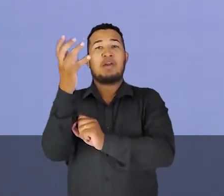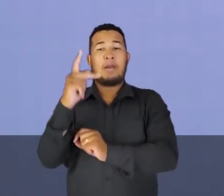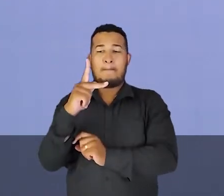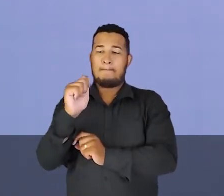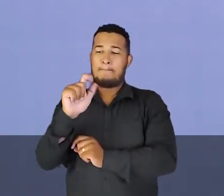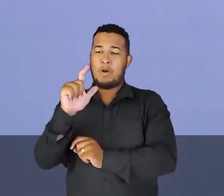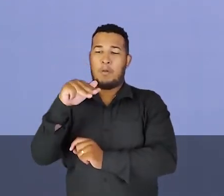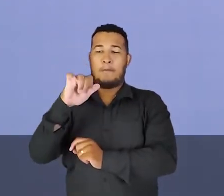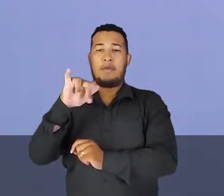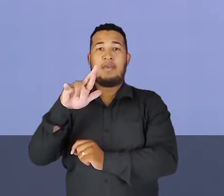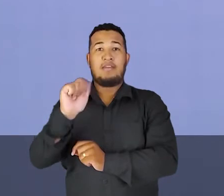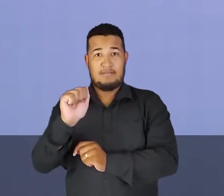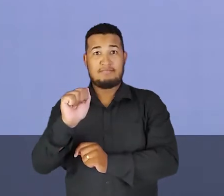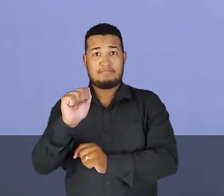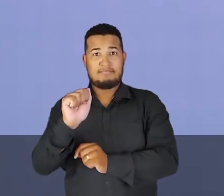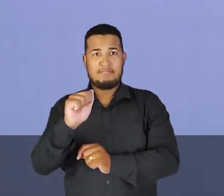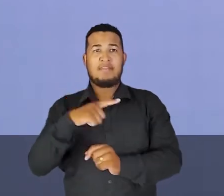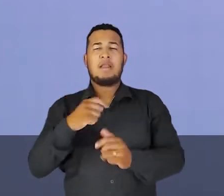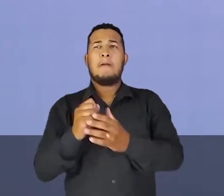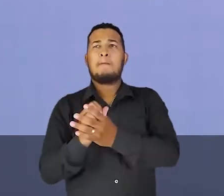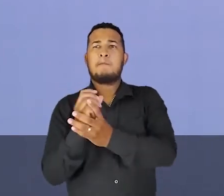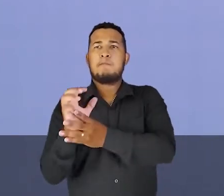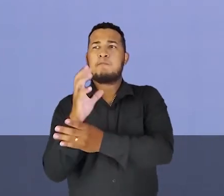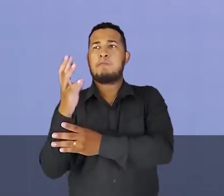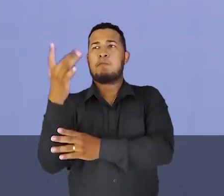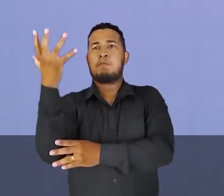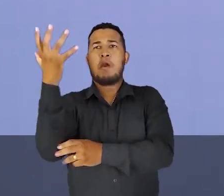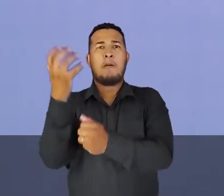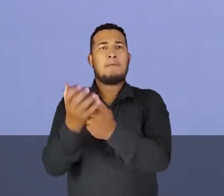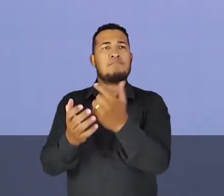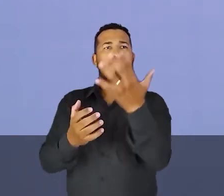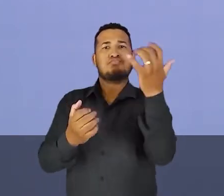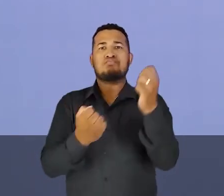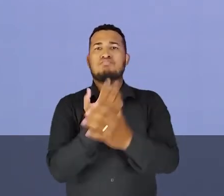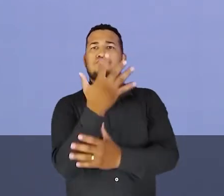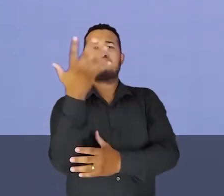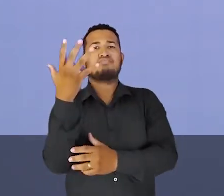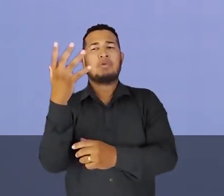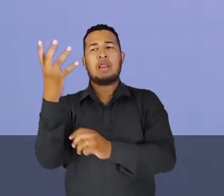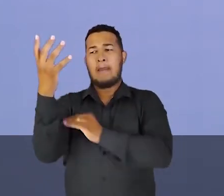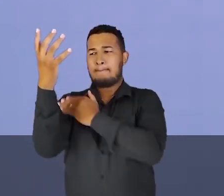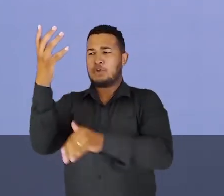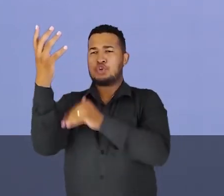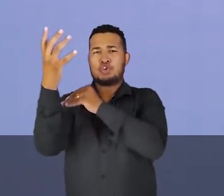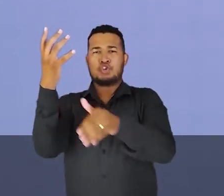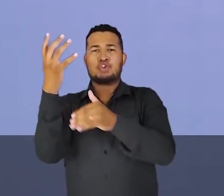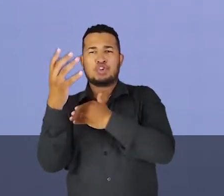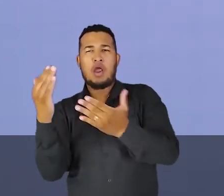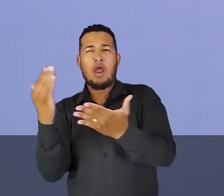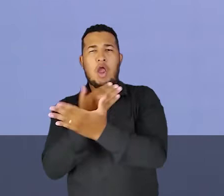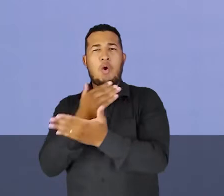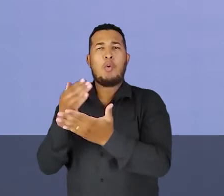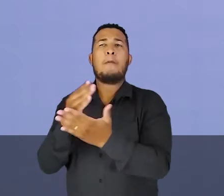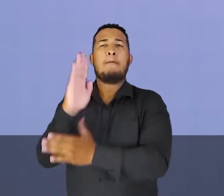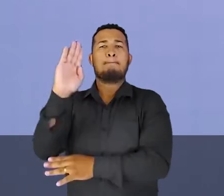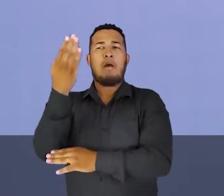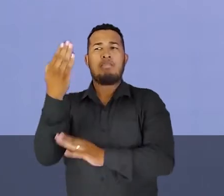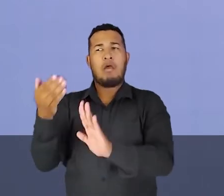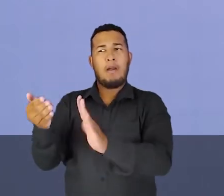destas palmeiras foram extraídos pedaços de madeiras, pedaços dessa palmeira